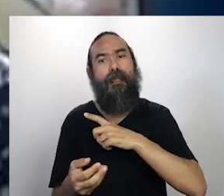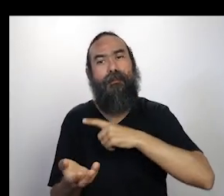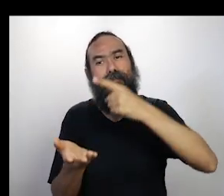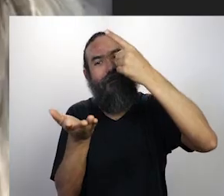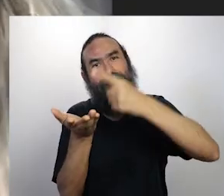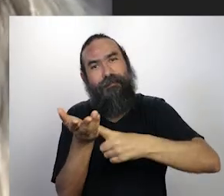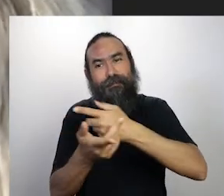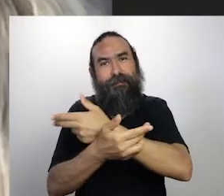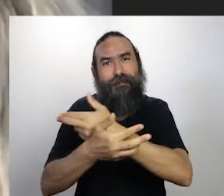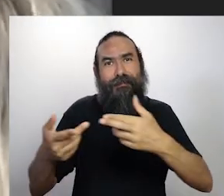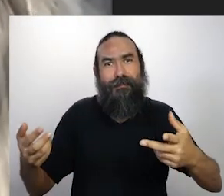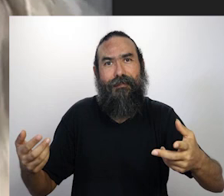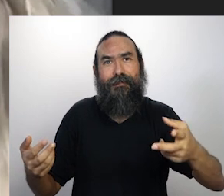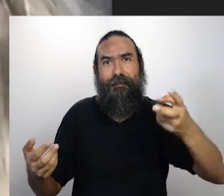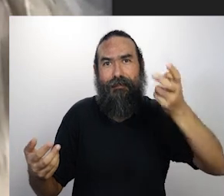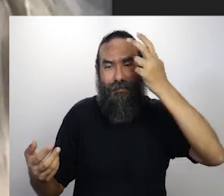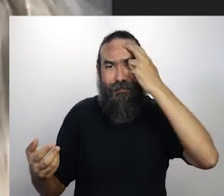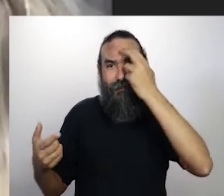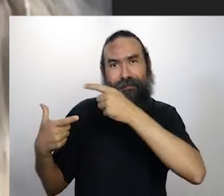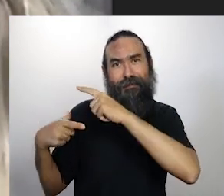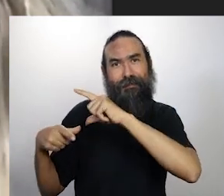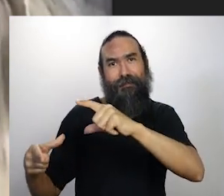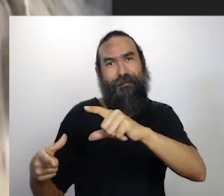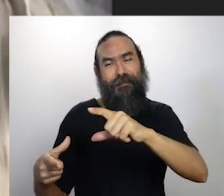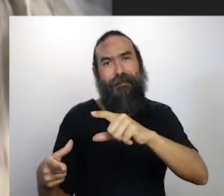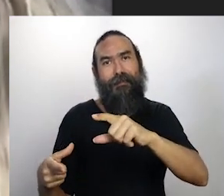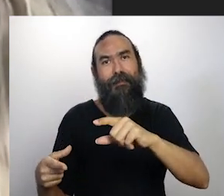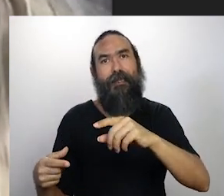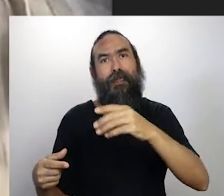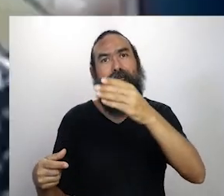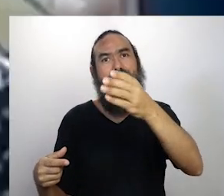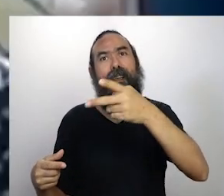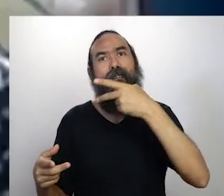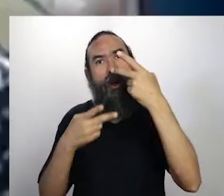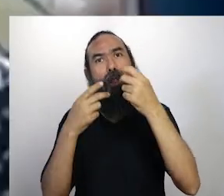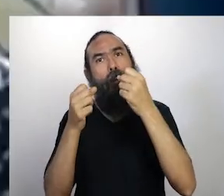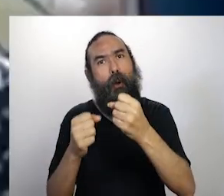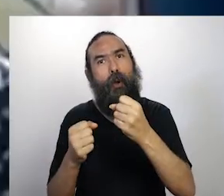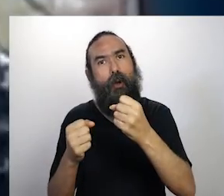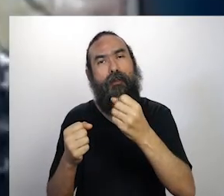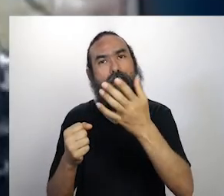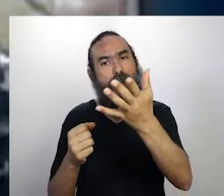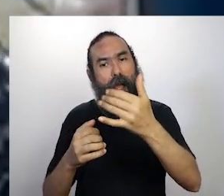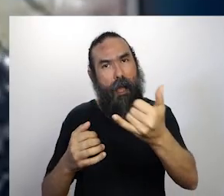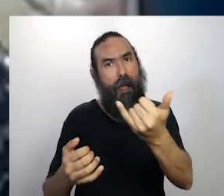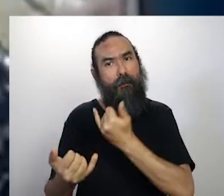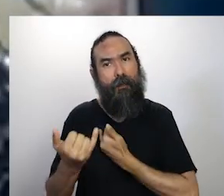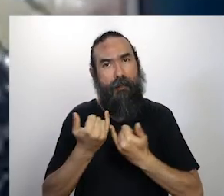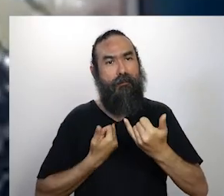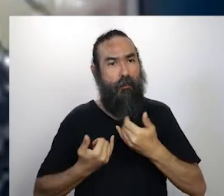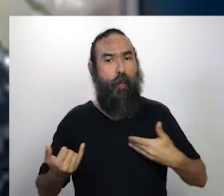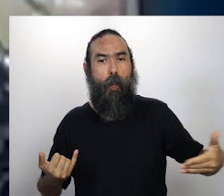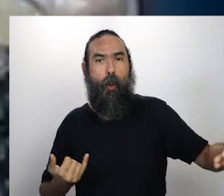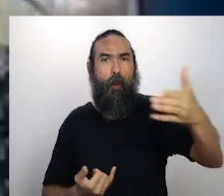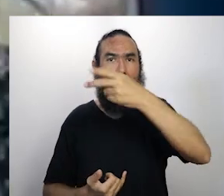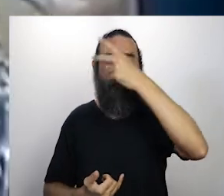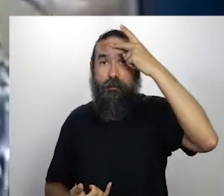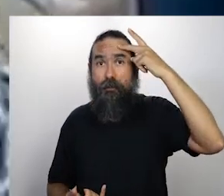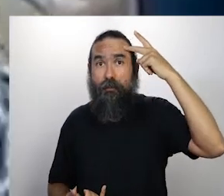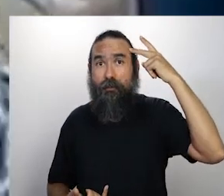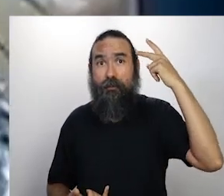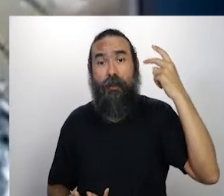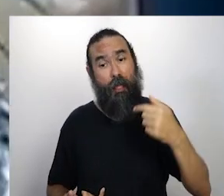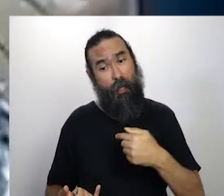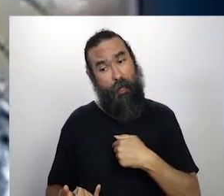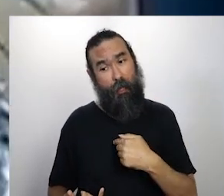repositórios, as catalogações, e que você poderia deixar o endereço aqui, que eu acho que todas as pessoas que